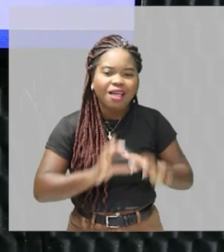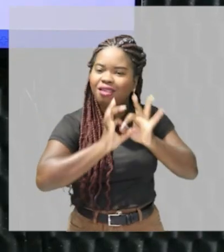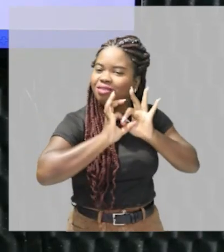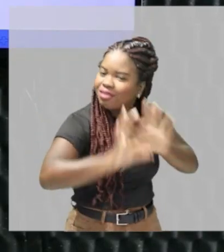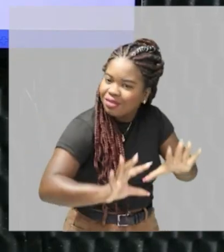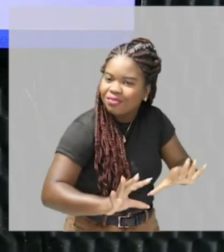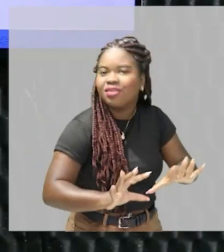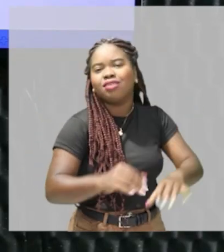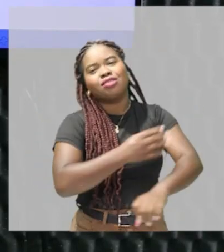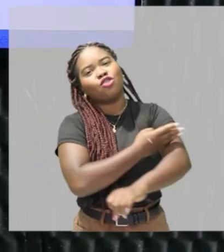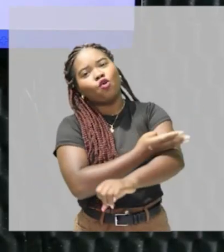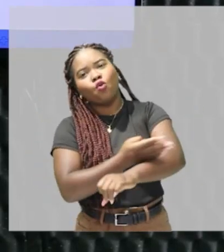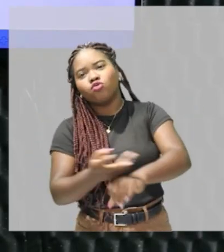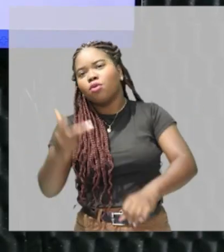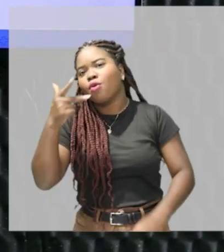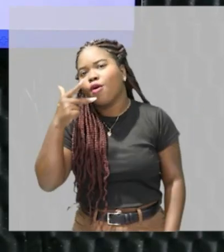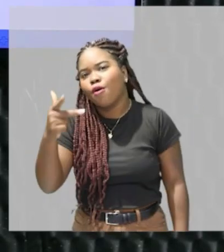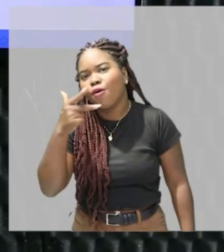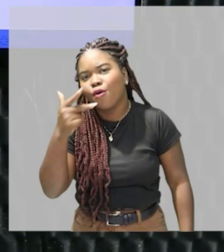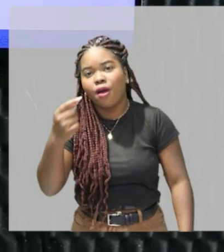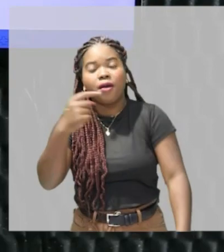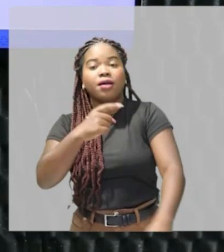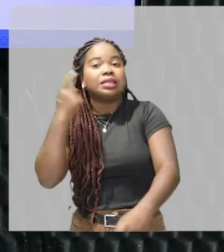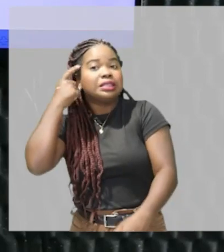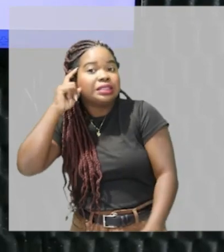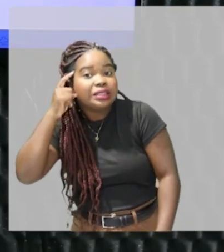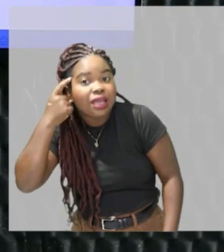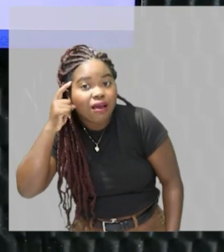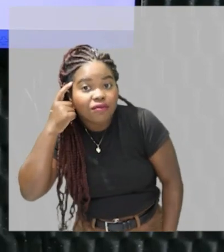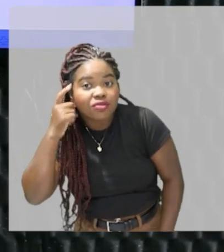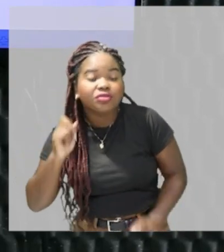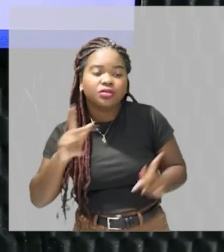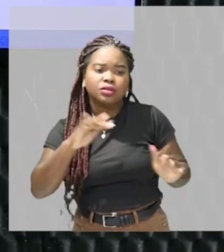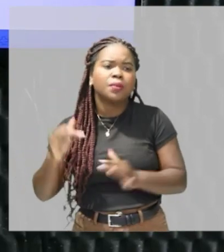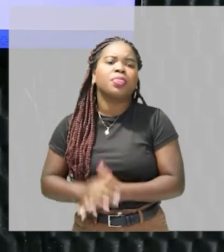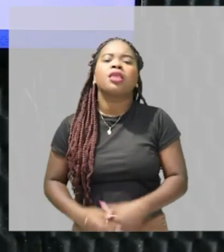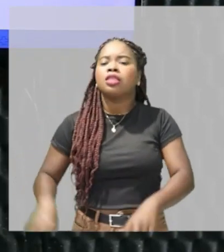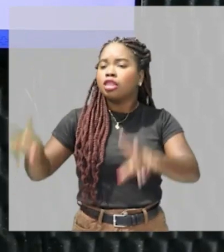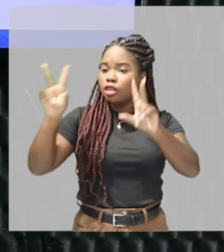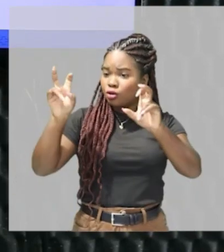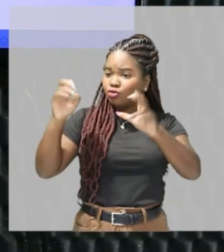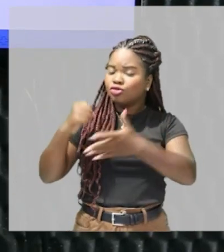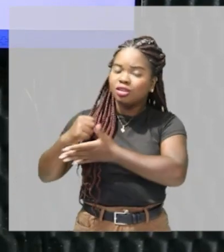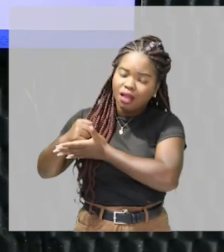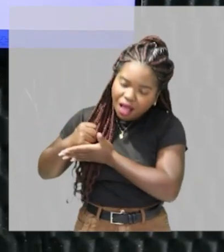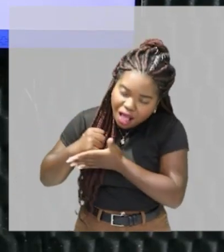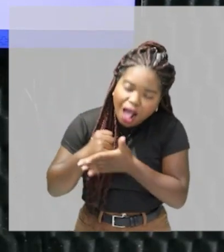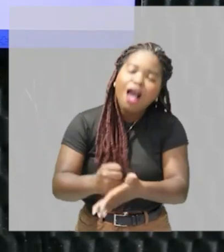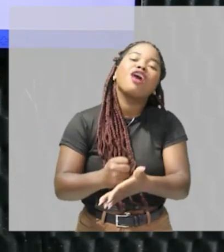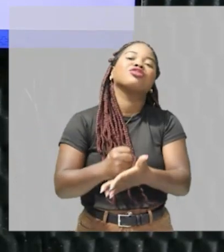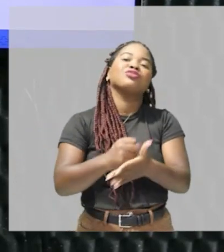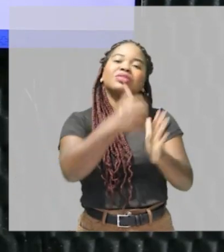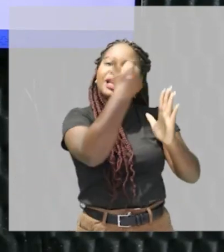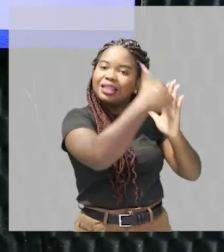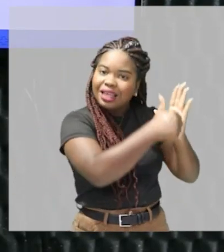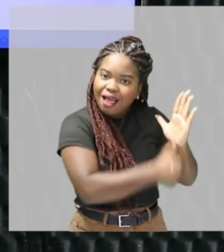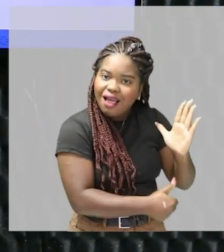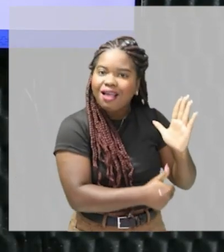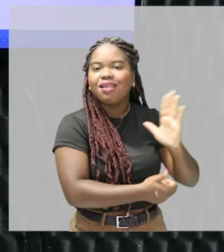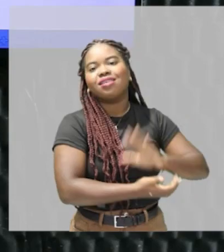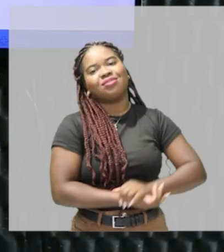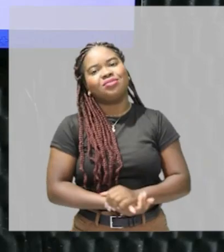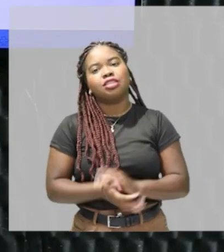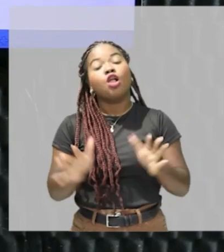desse hábito. Então, o título, com essas informações introdutórias, ele já nos ajuda na interpretação.